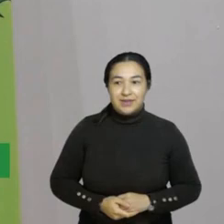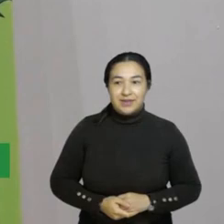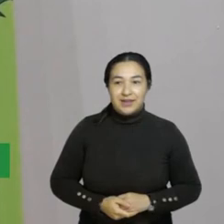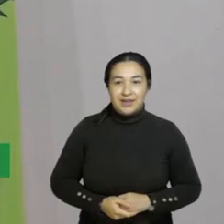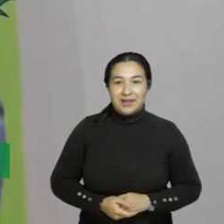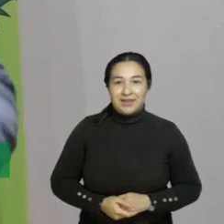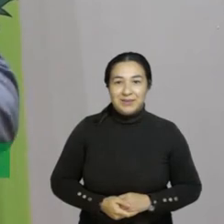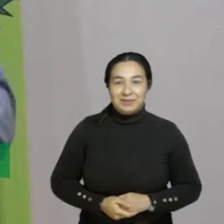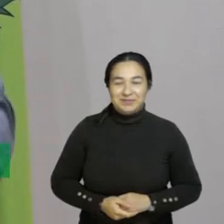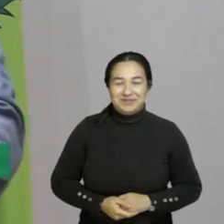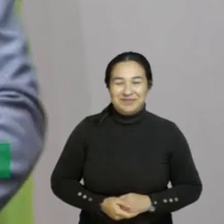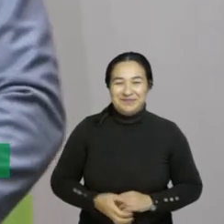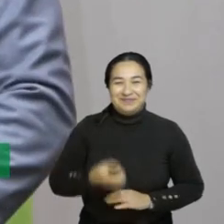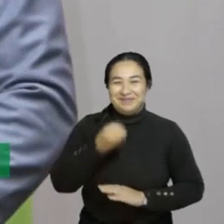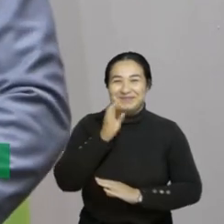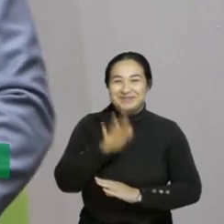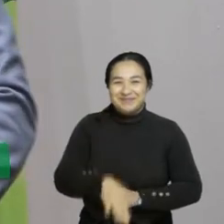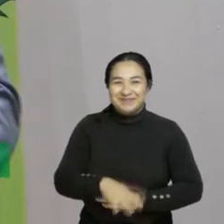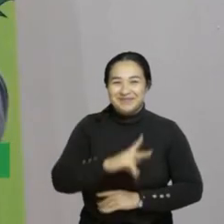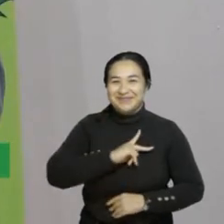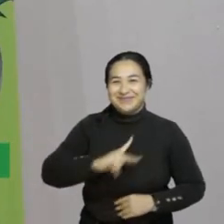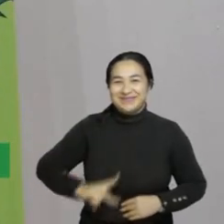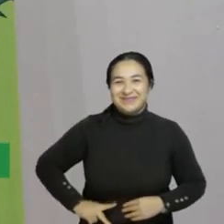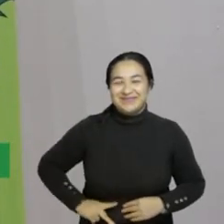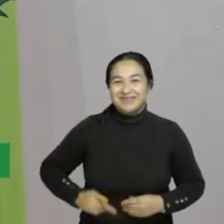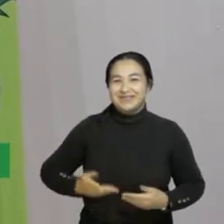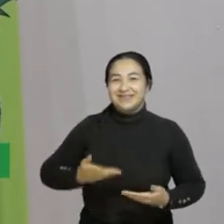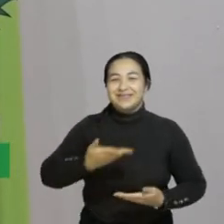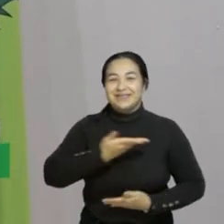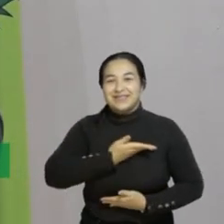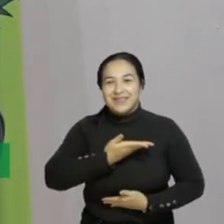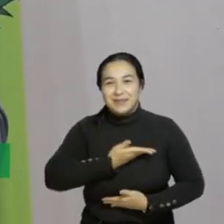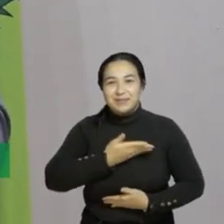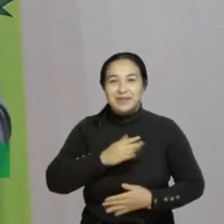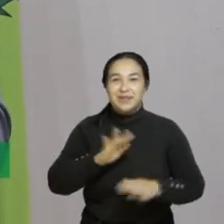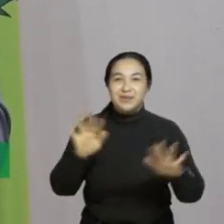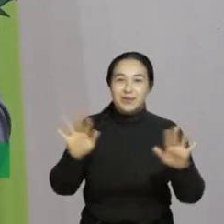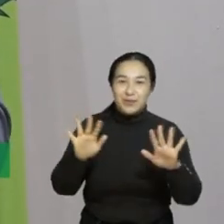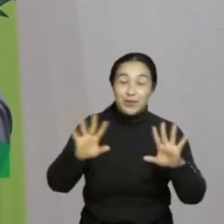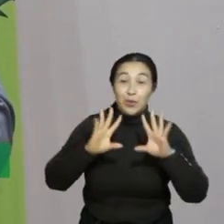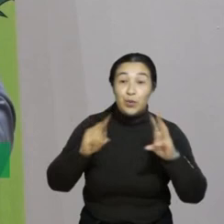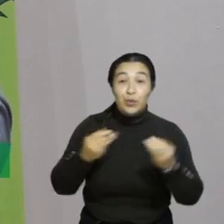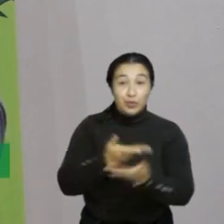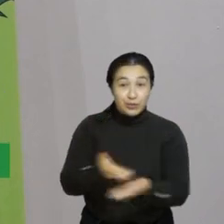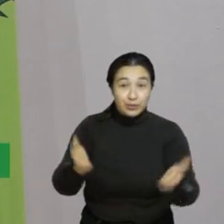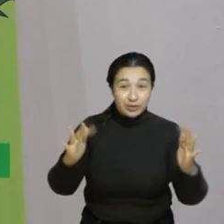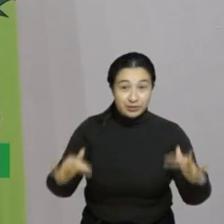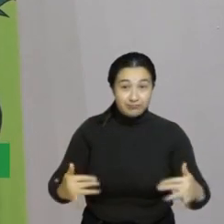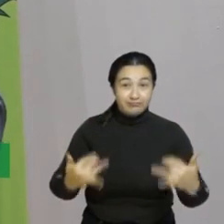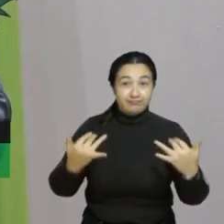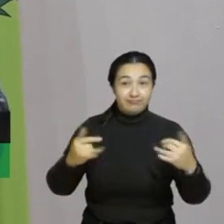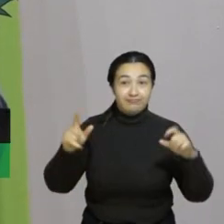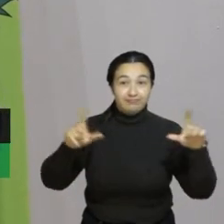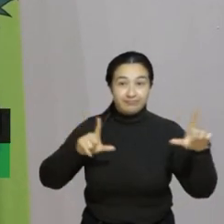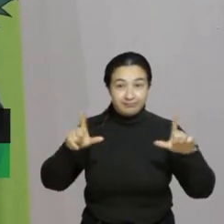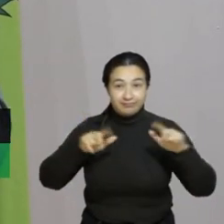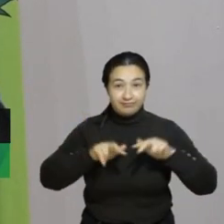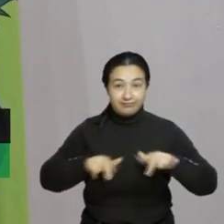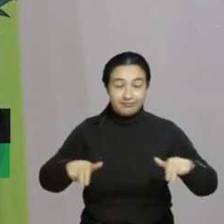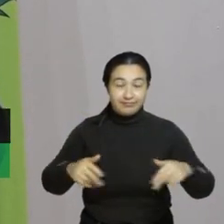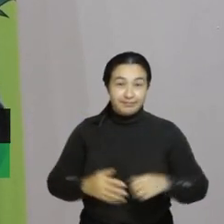Boa tarde, presidente, colegas e todos que nos acompanham. Para